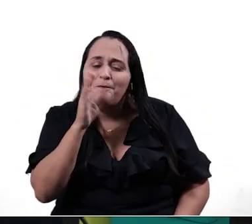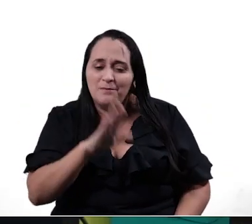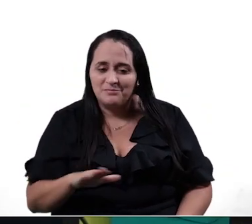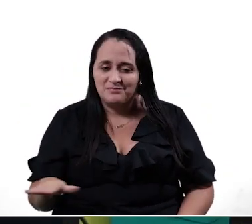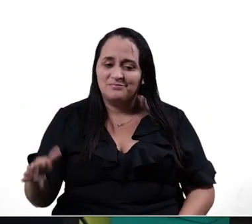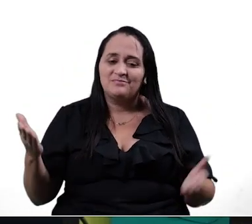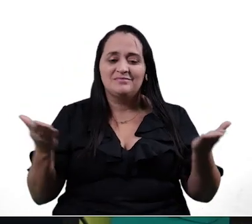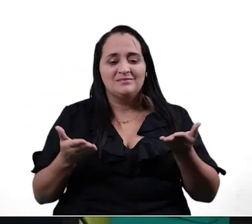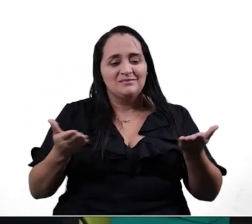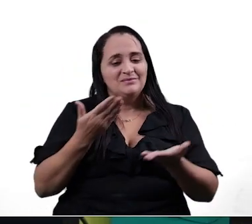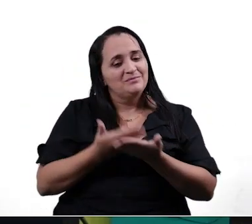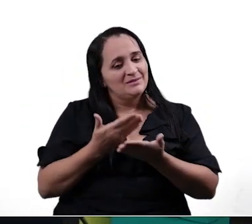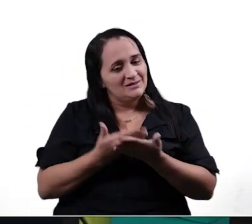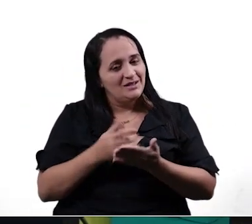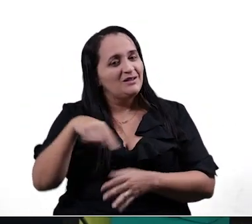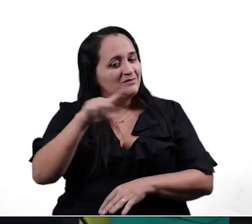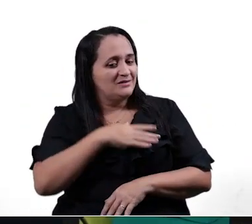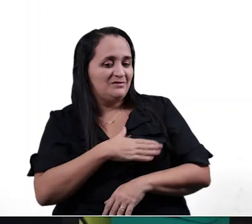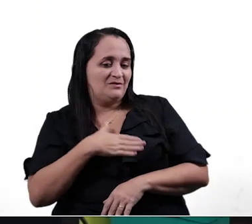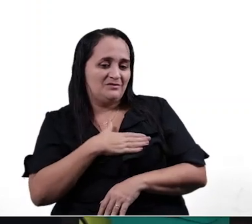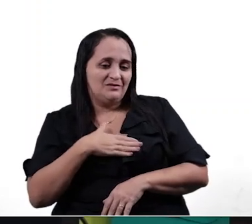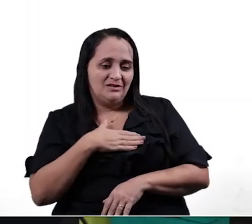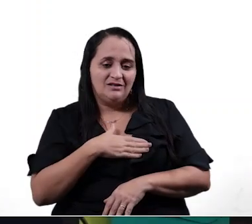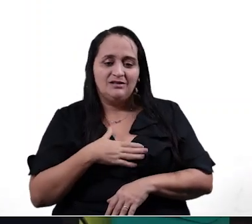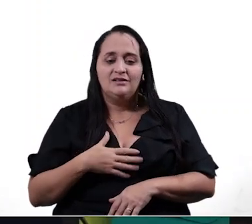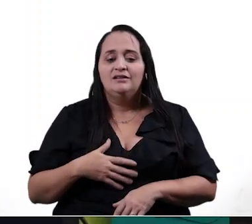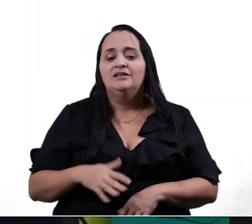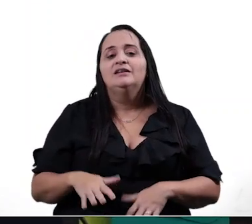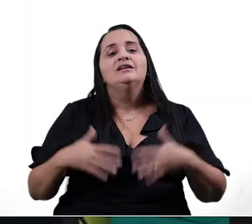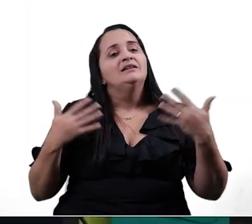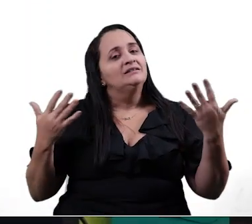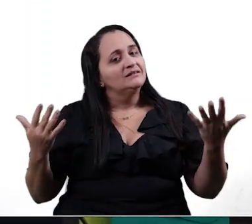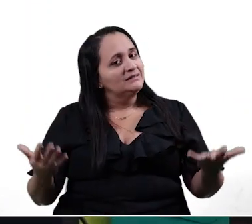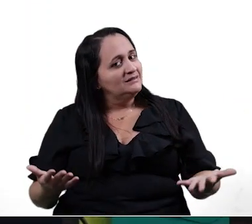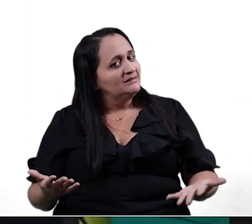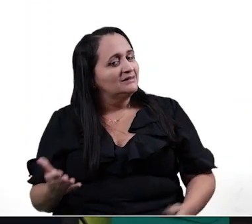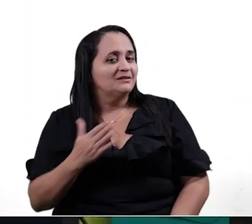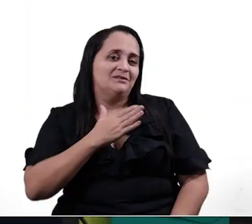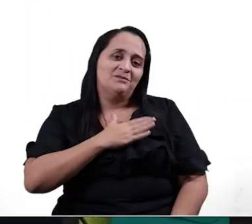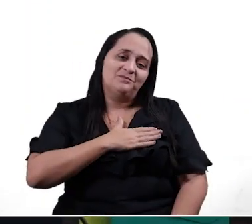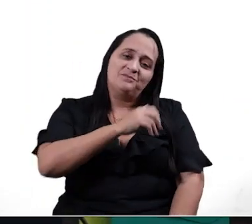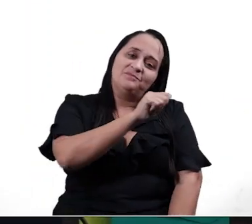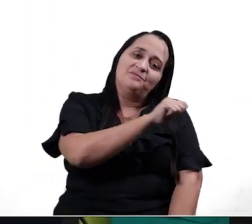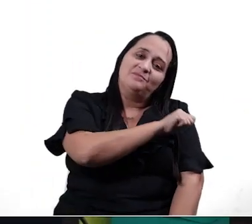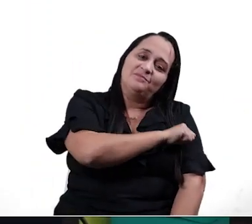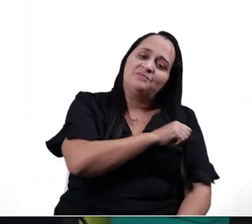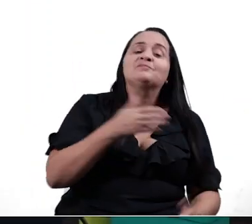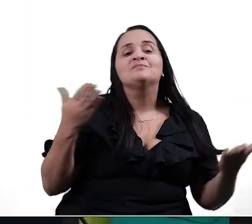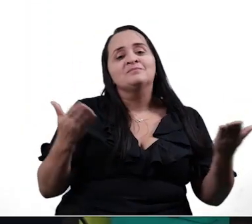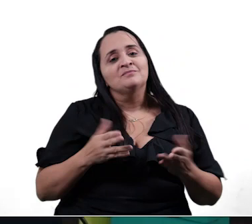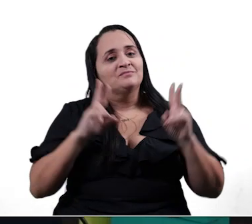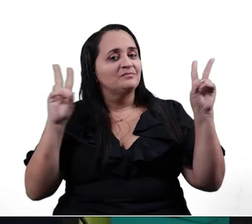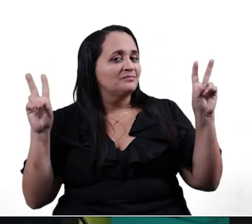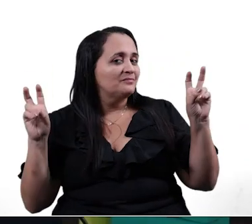aula começa agora. Então, meus alunos, estão preparados para a nossa aula de hoje sobre